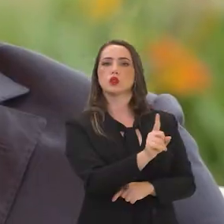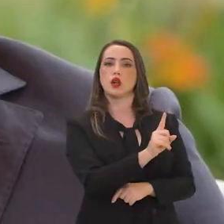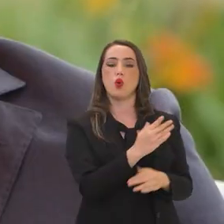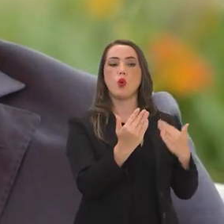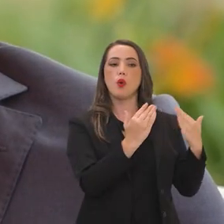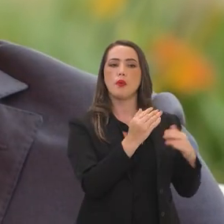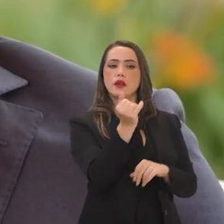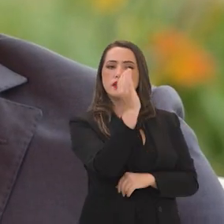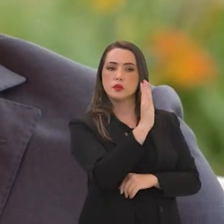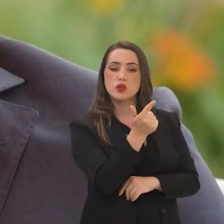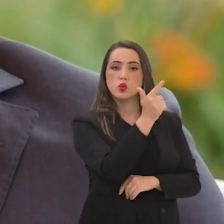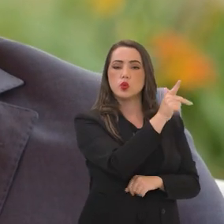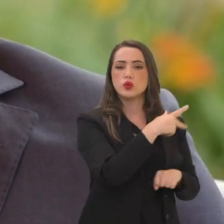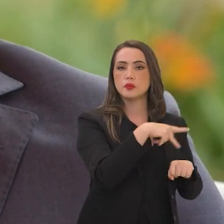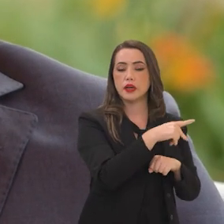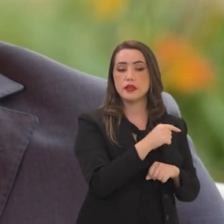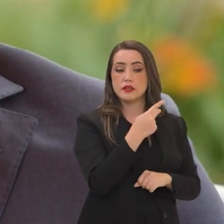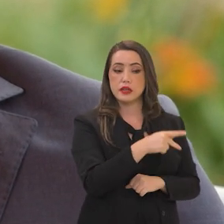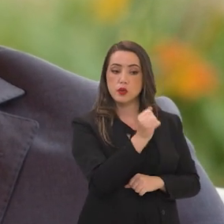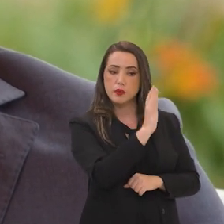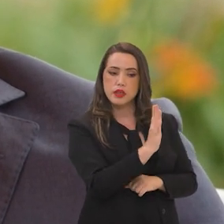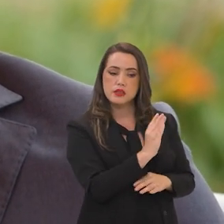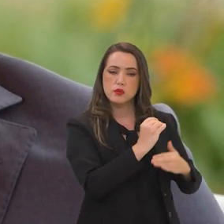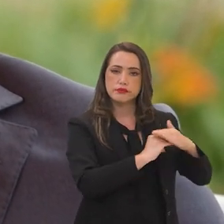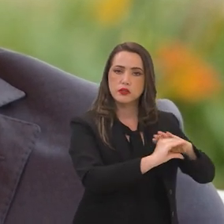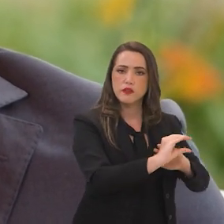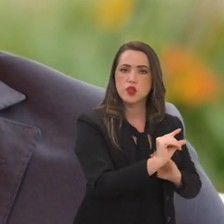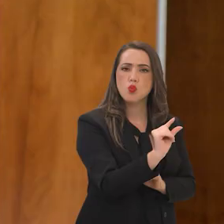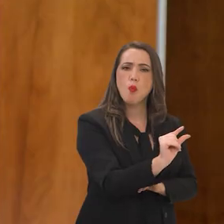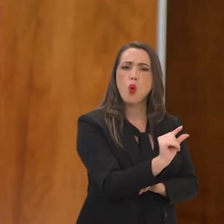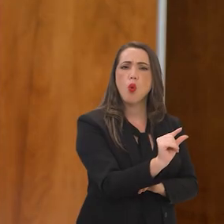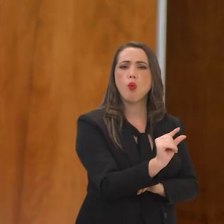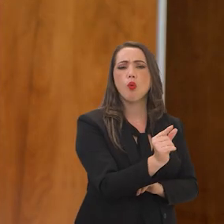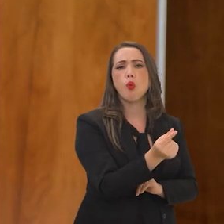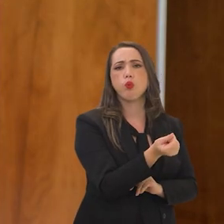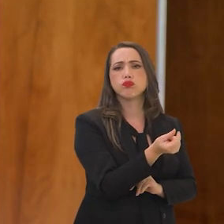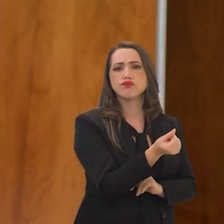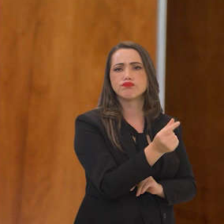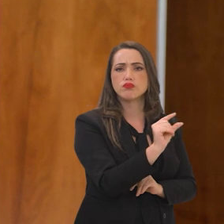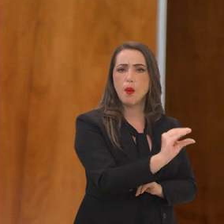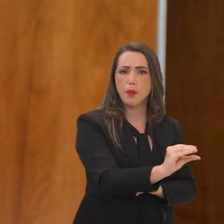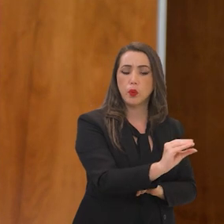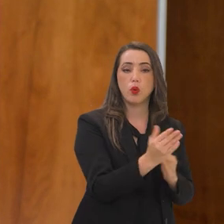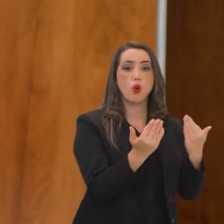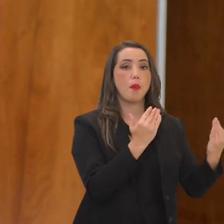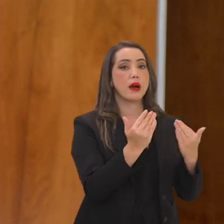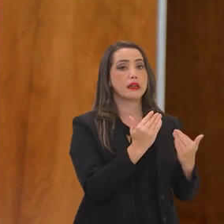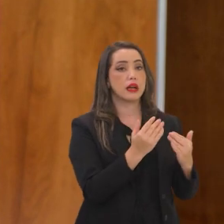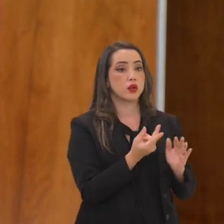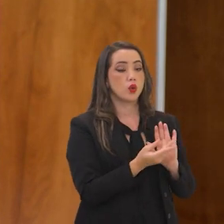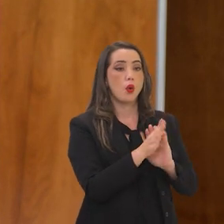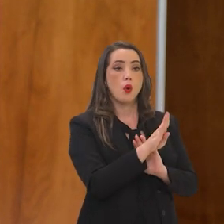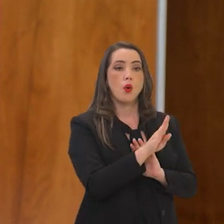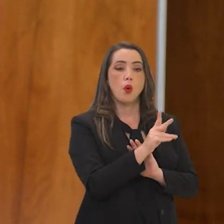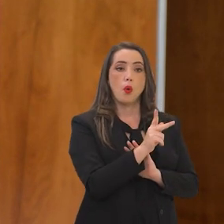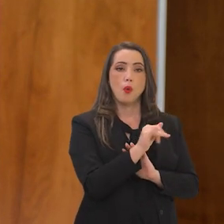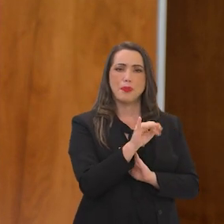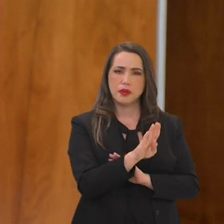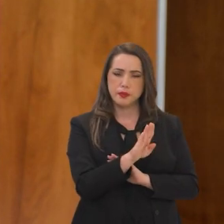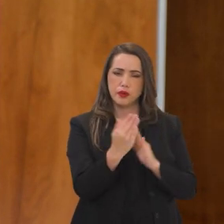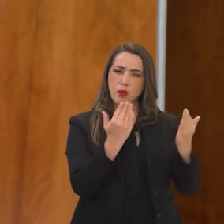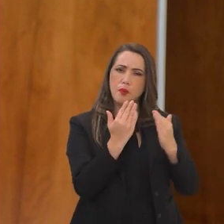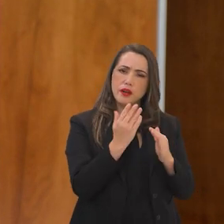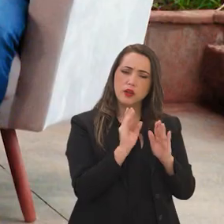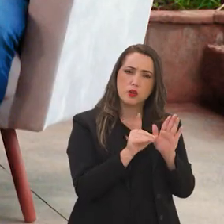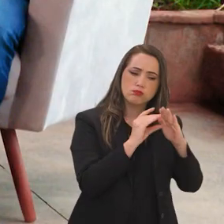comparando o Brasil com outros países do Brasil investe muito pouco em relação ao sua Economia em relação ao seu PIB na área de